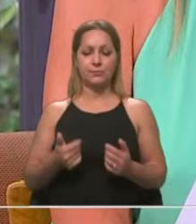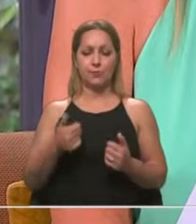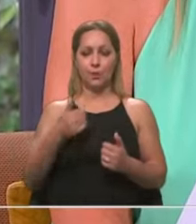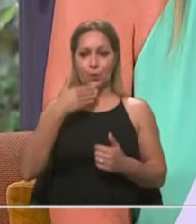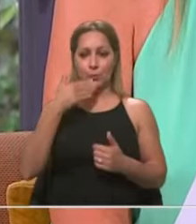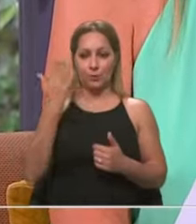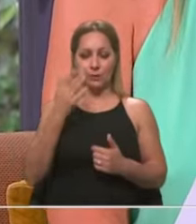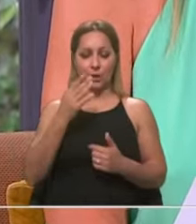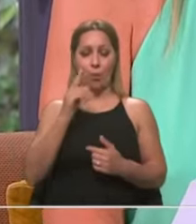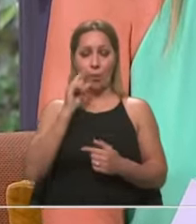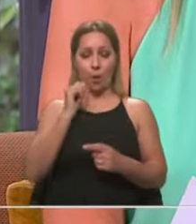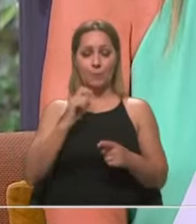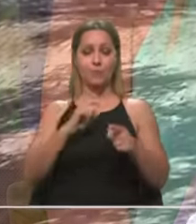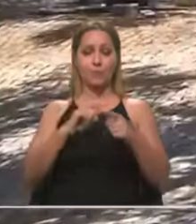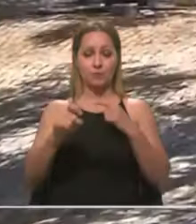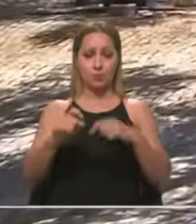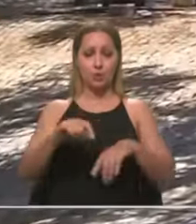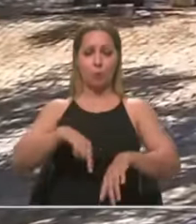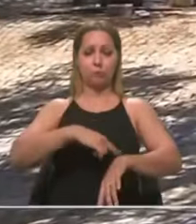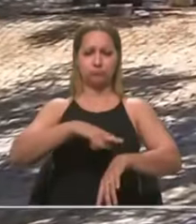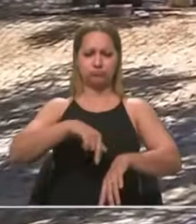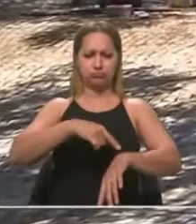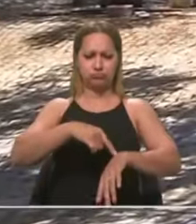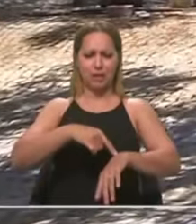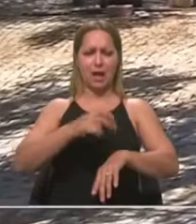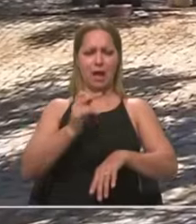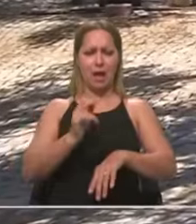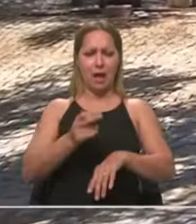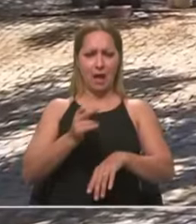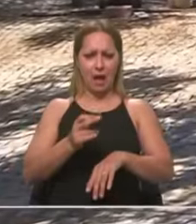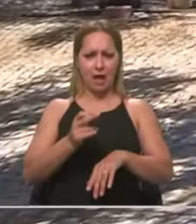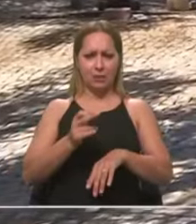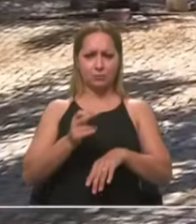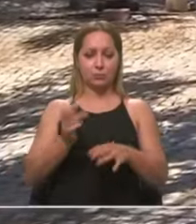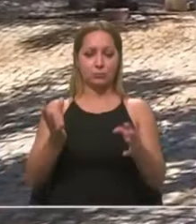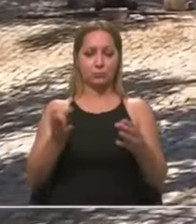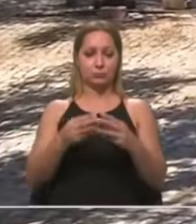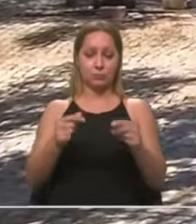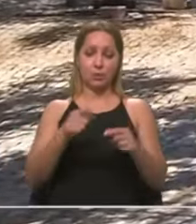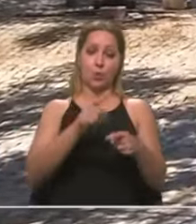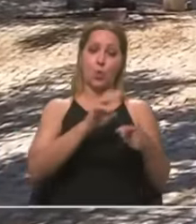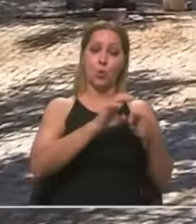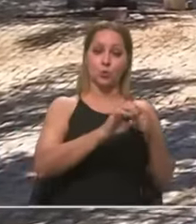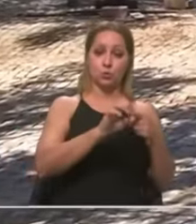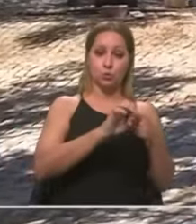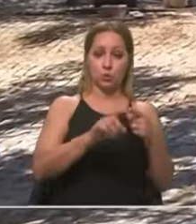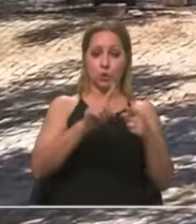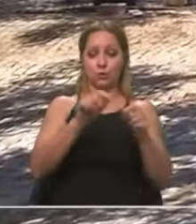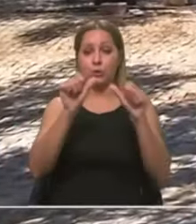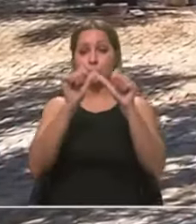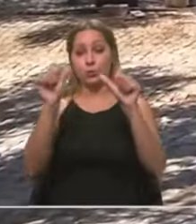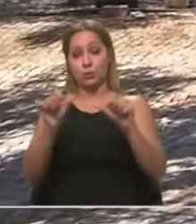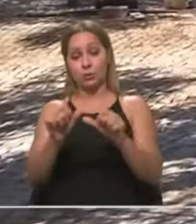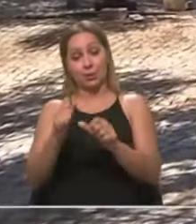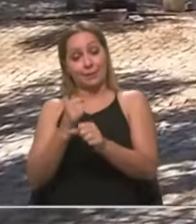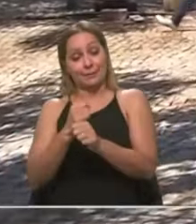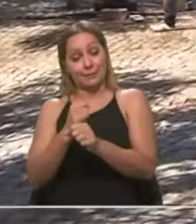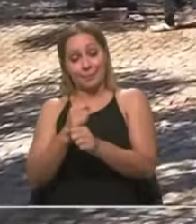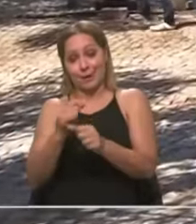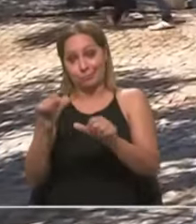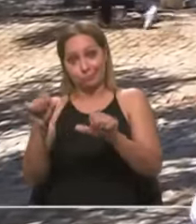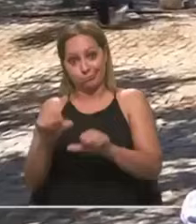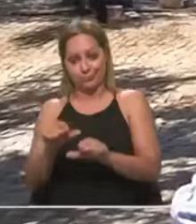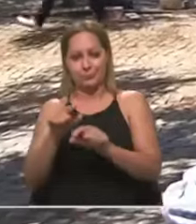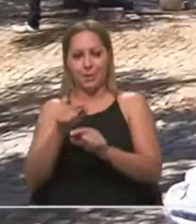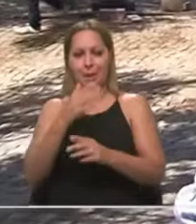Este homem conseguiu escapar à justiça durante tanto tempo com alguma sorte, diria, e depois com o sistema a funcionar no seu melhor. Esta história parece uma